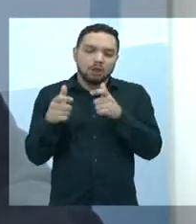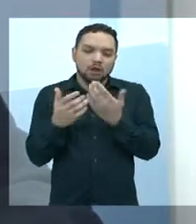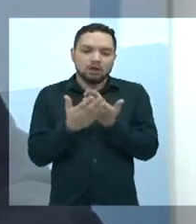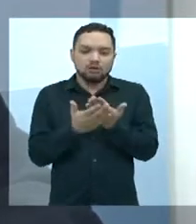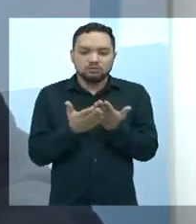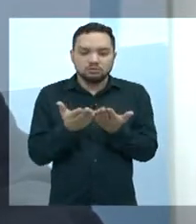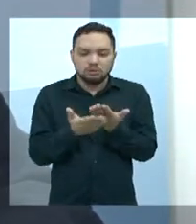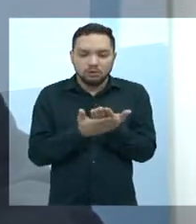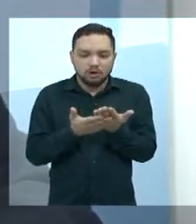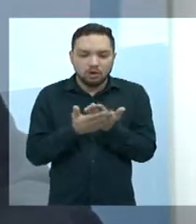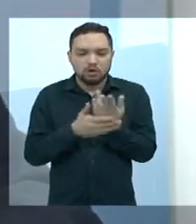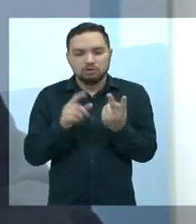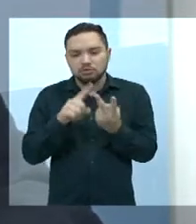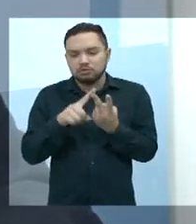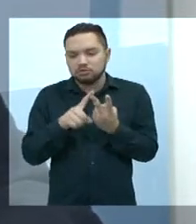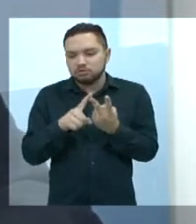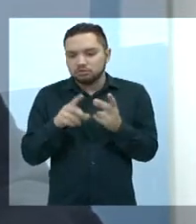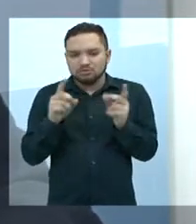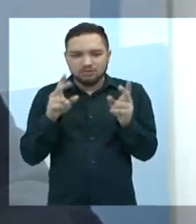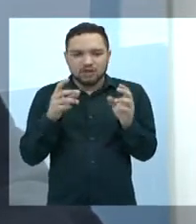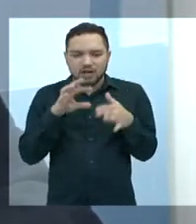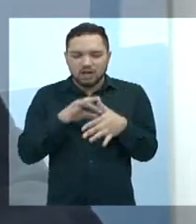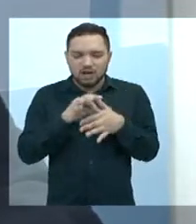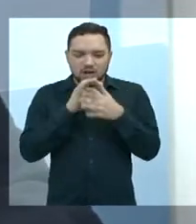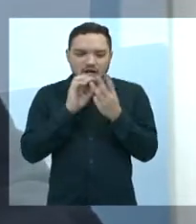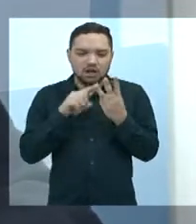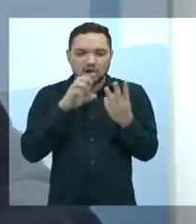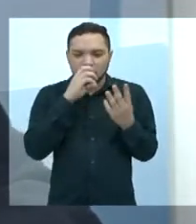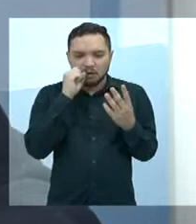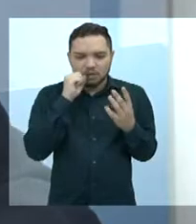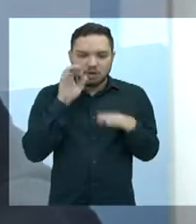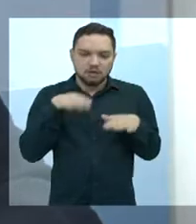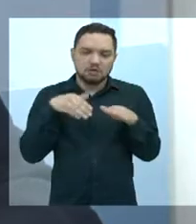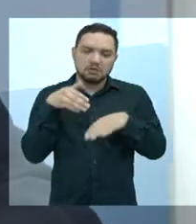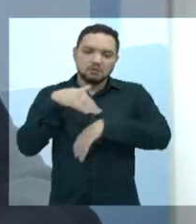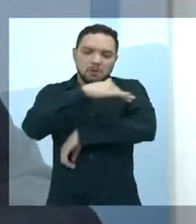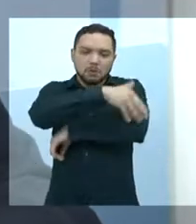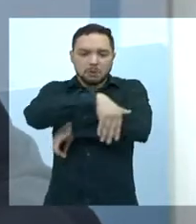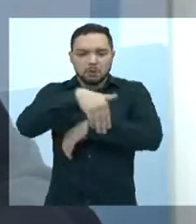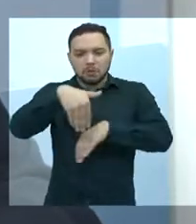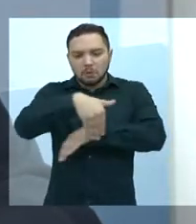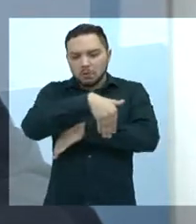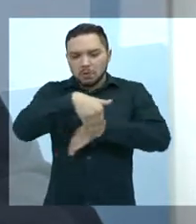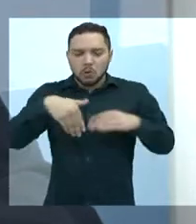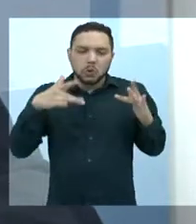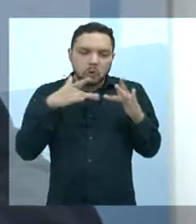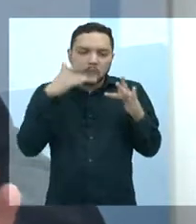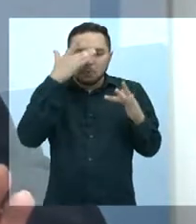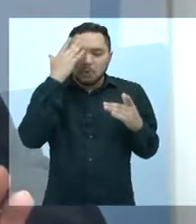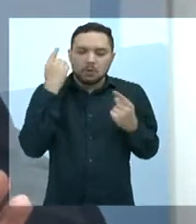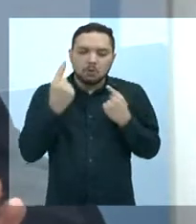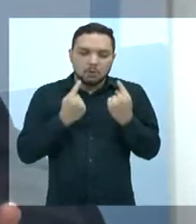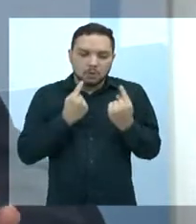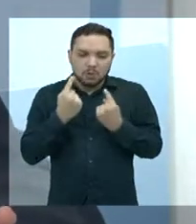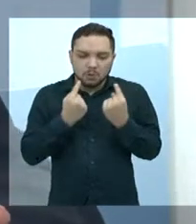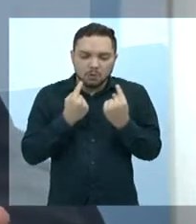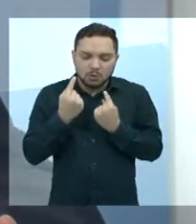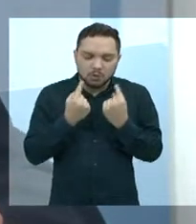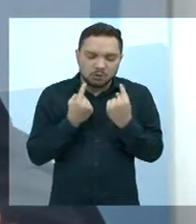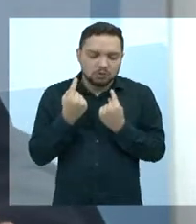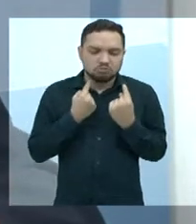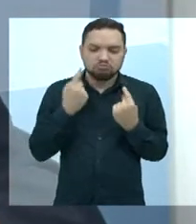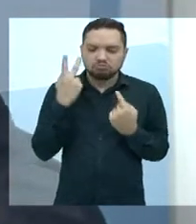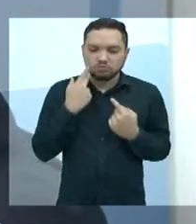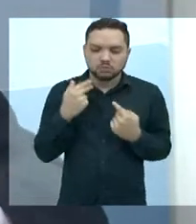para uma padaria, no outro dia eu vou para as ruas mesmo, para as esquinas. Então eu não tenho medo do eleitor, o eleitor tem uma facilidade